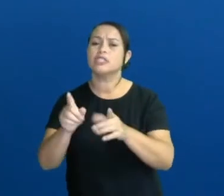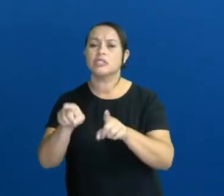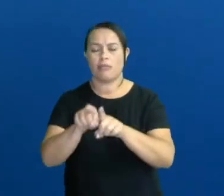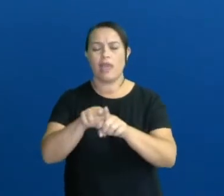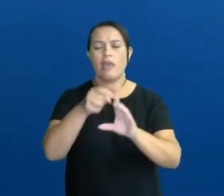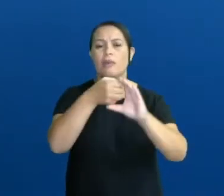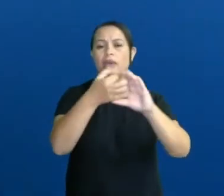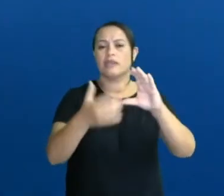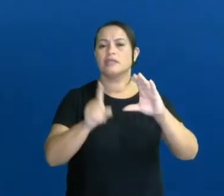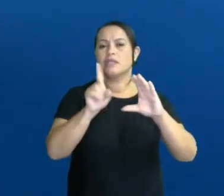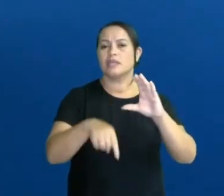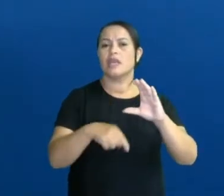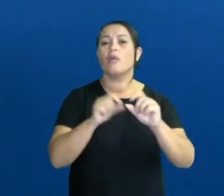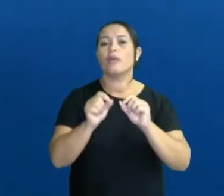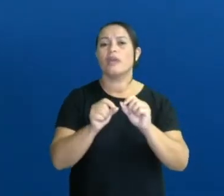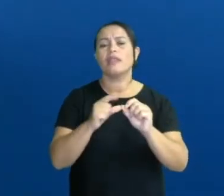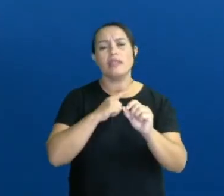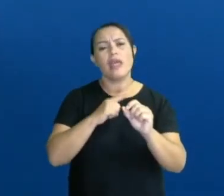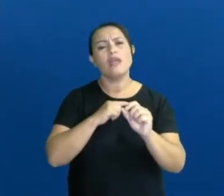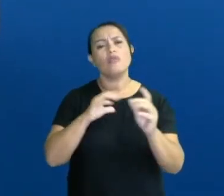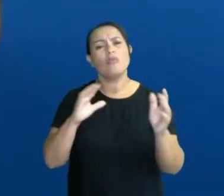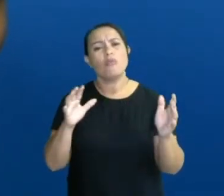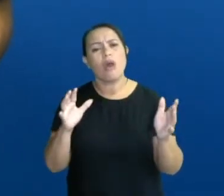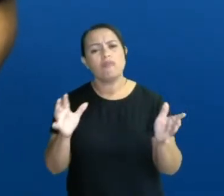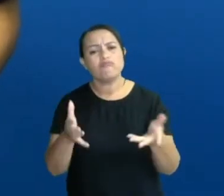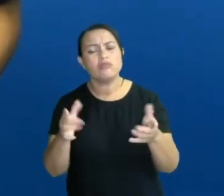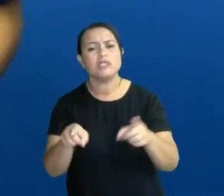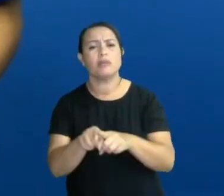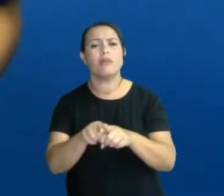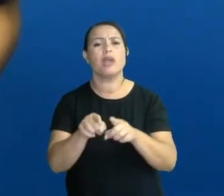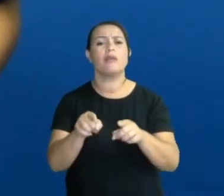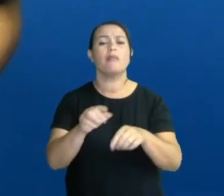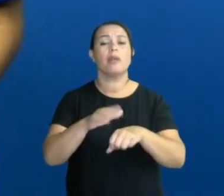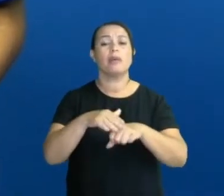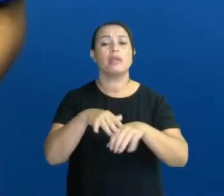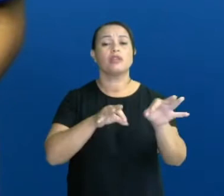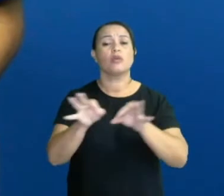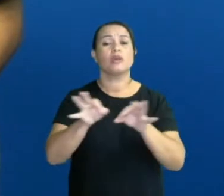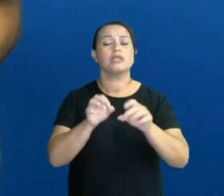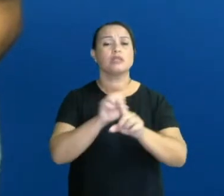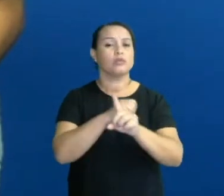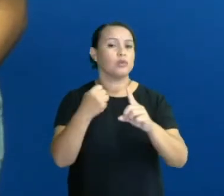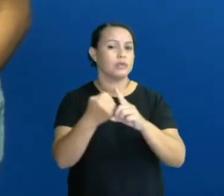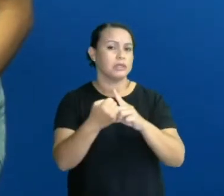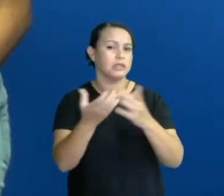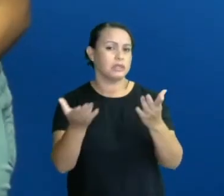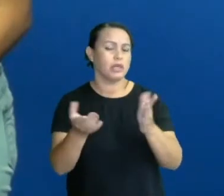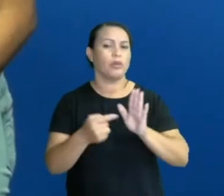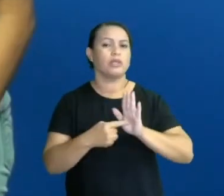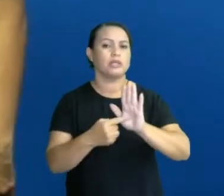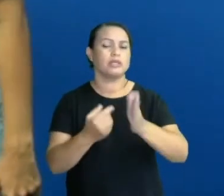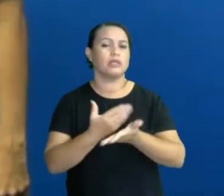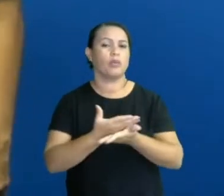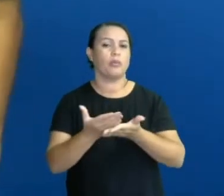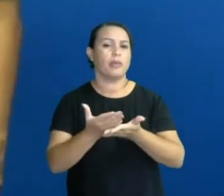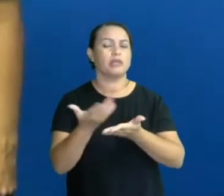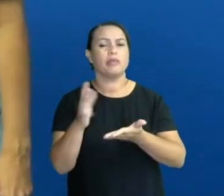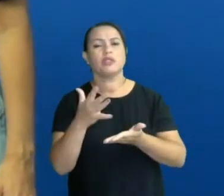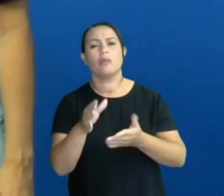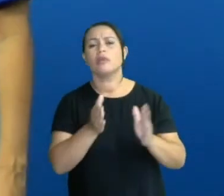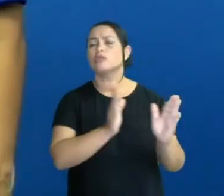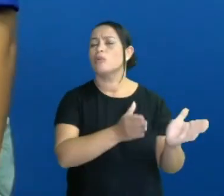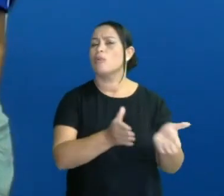característica que é influenciada por essa forma de organização social aqui, que inicia-se lá nesse